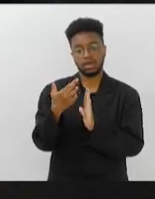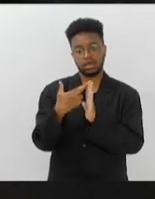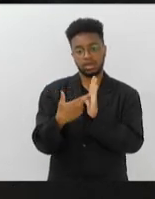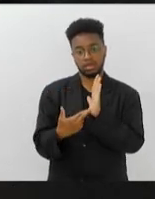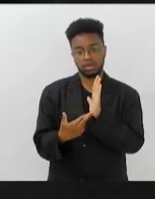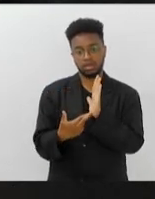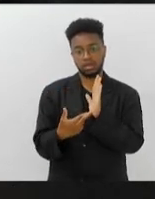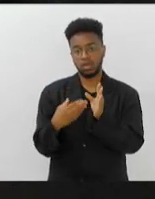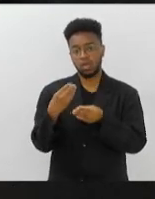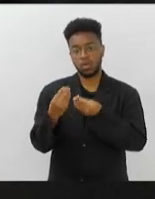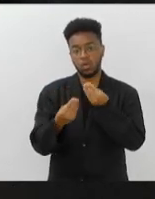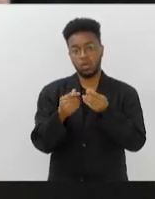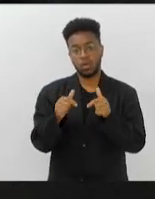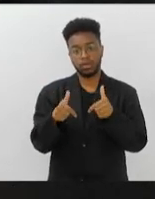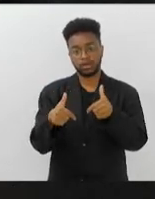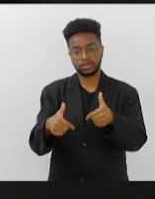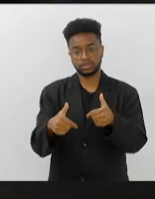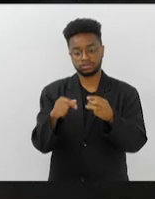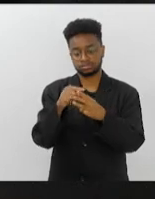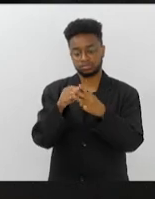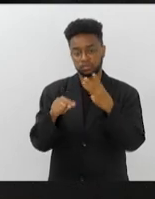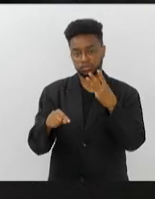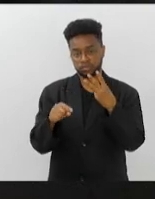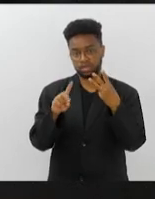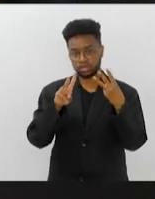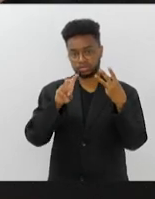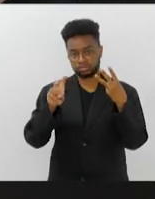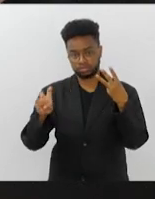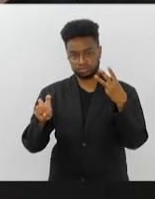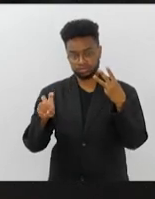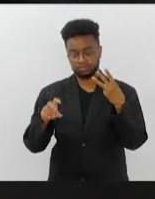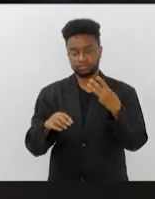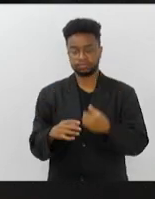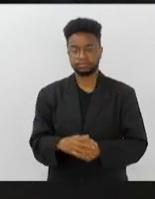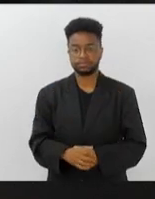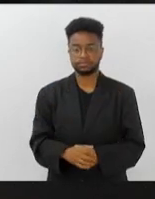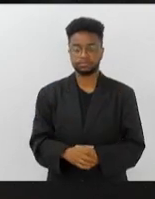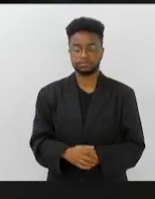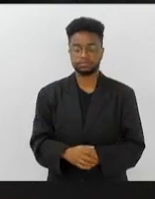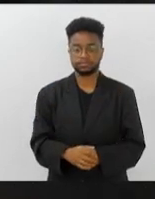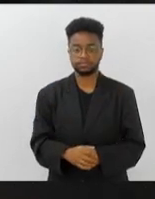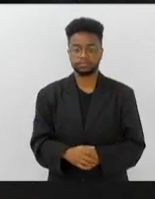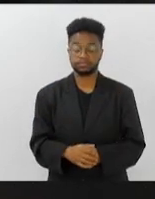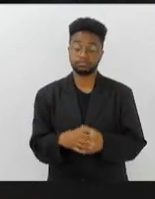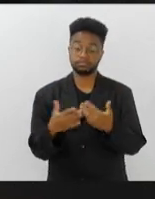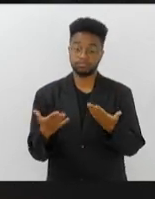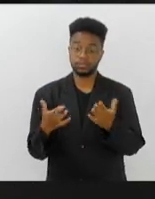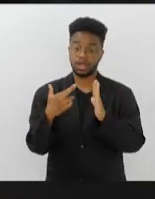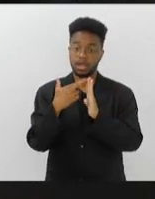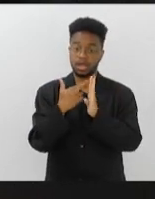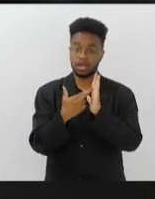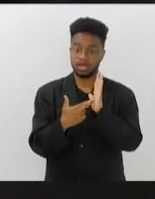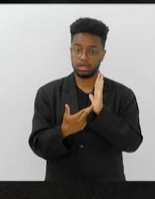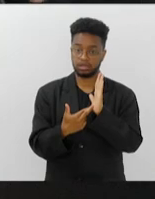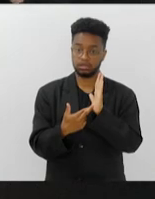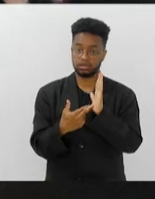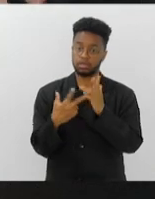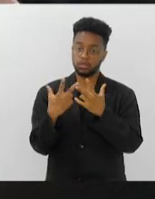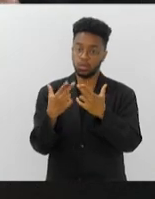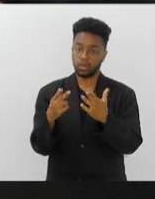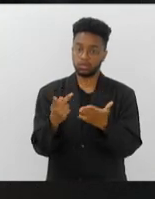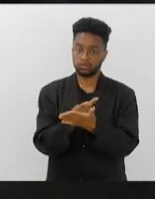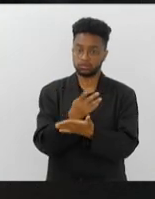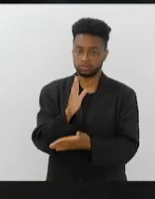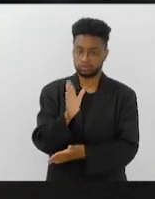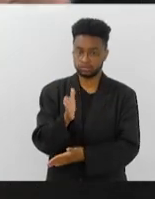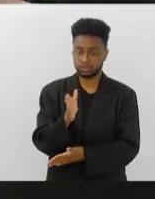de comportamento para as três hipóteses possíveis. Né? E que essas regras, como já tem acontecendo